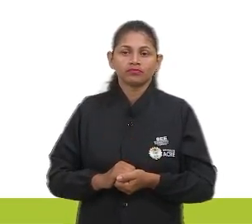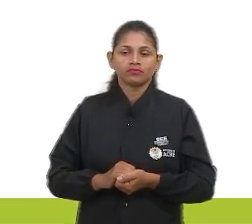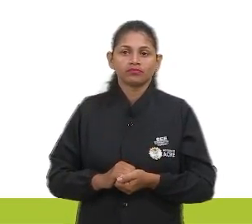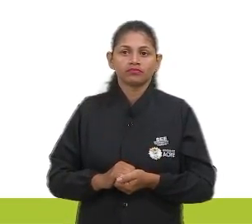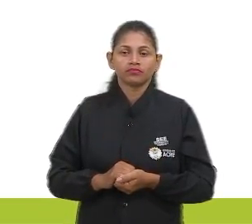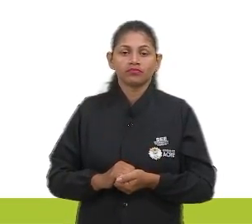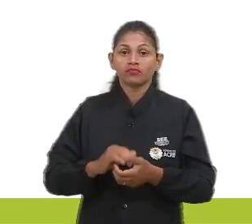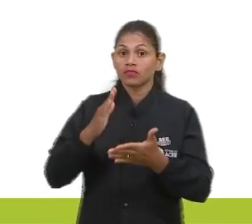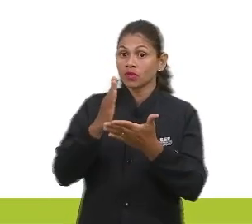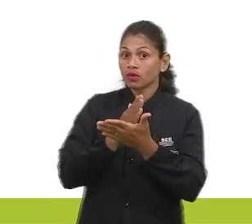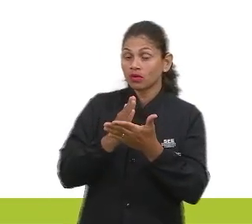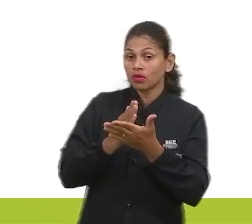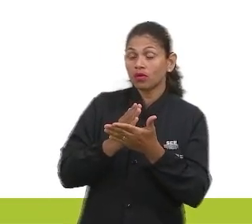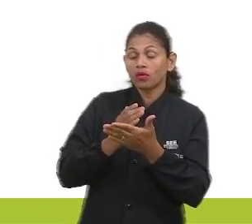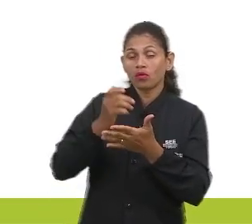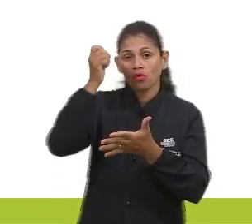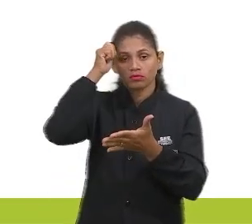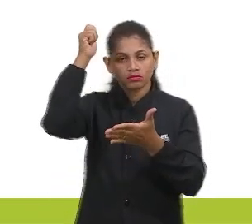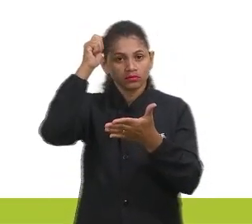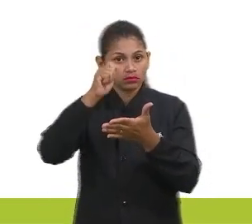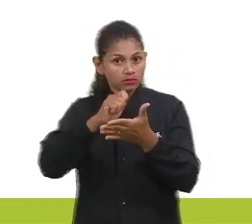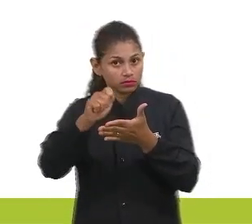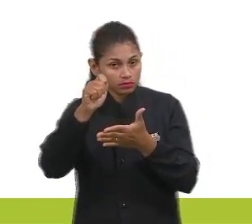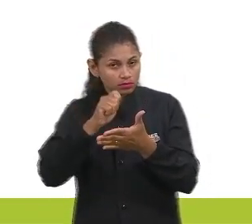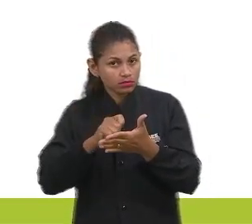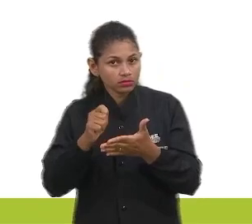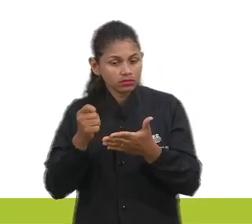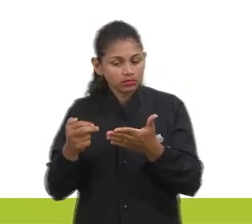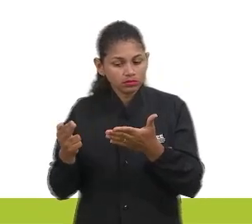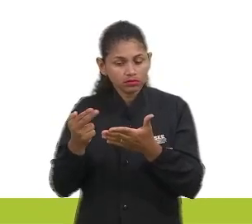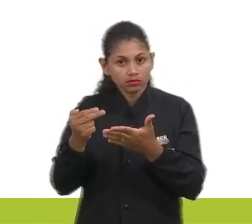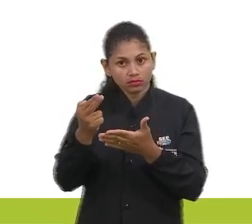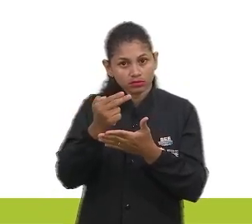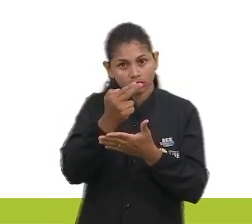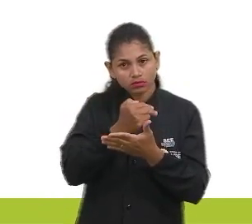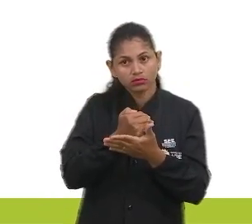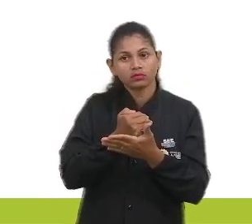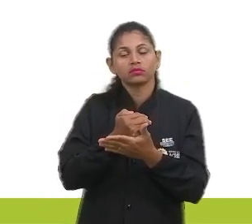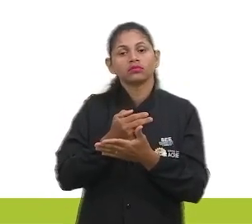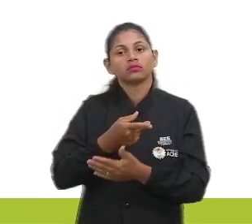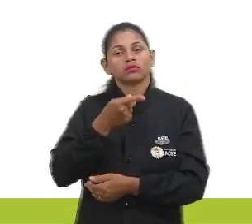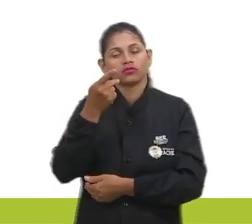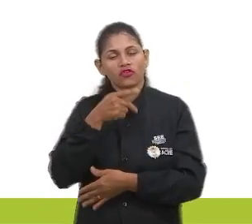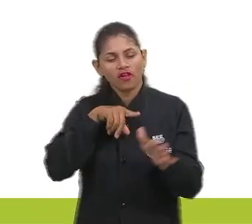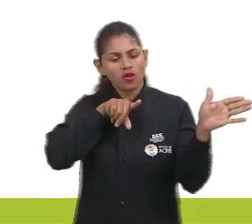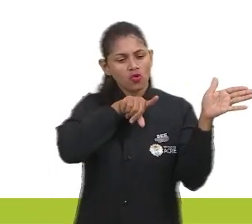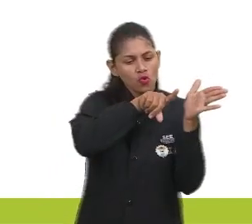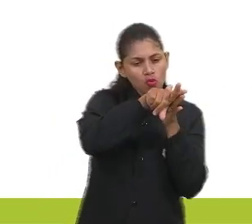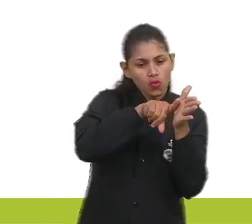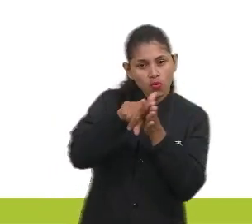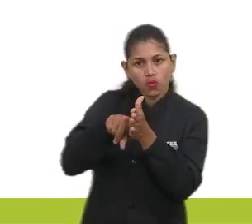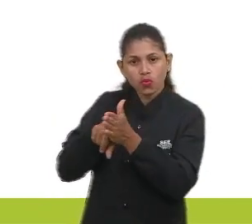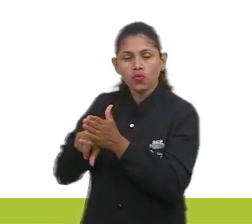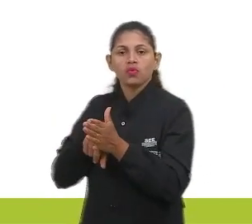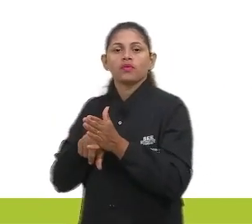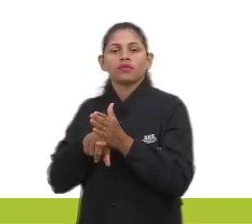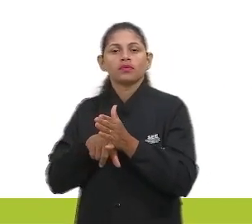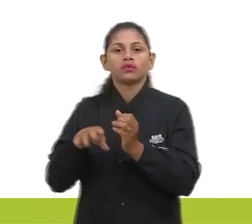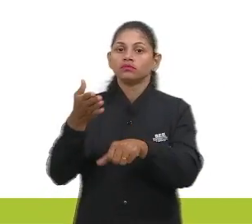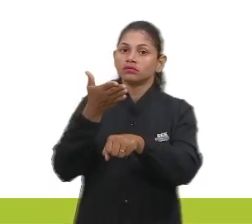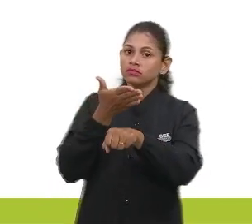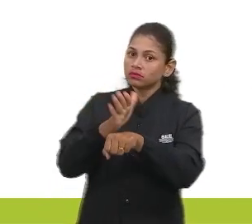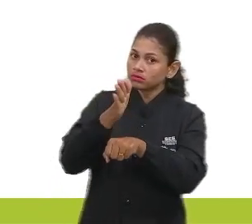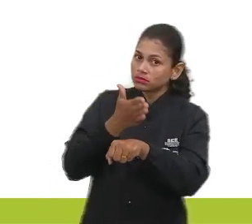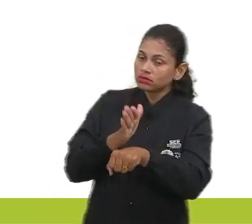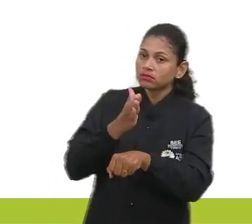de alguns autores que falam, né, que pesquisaram e que